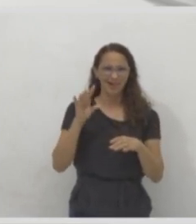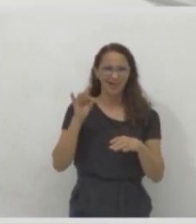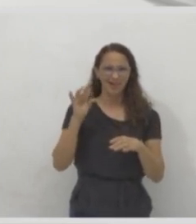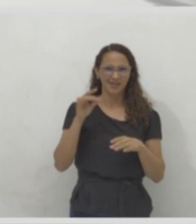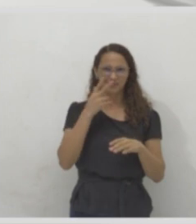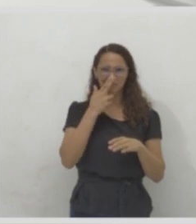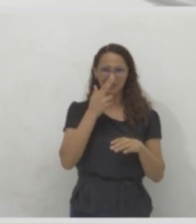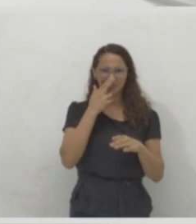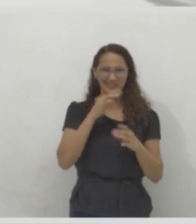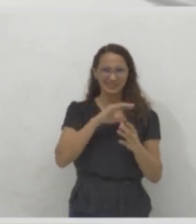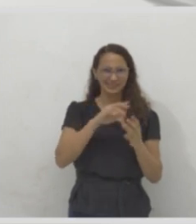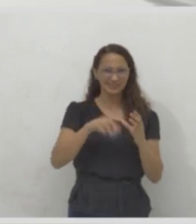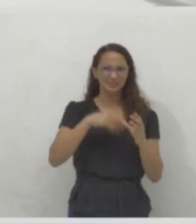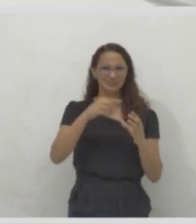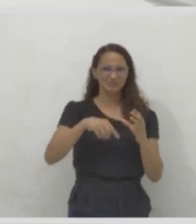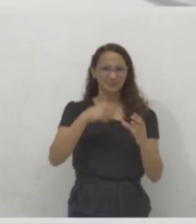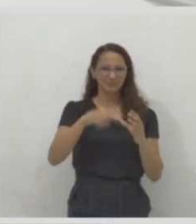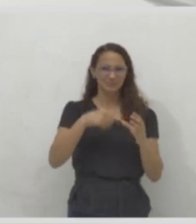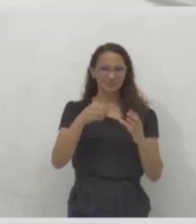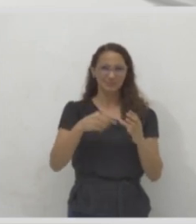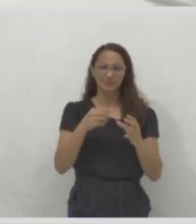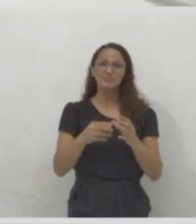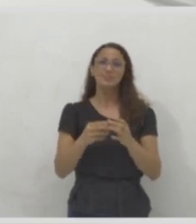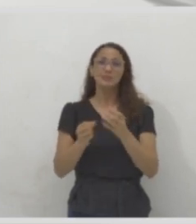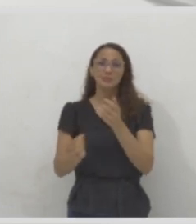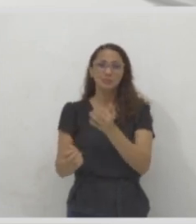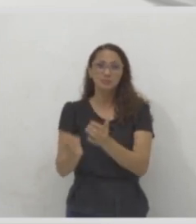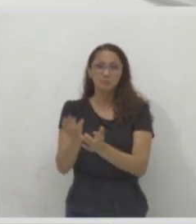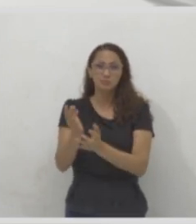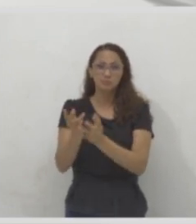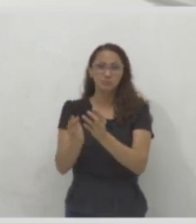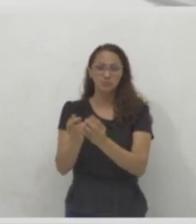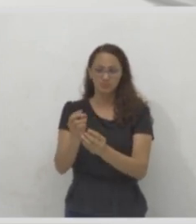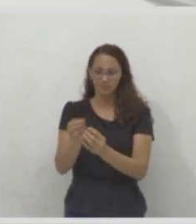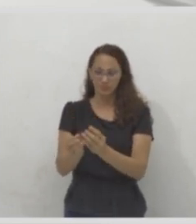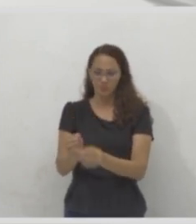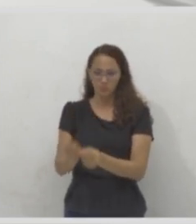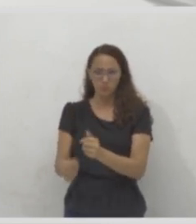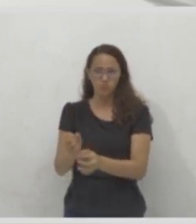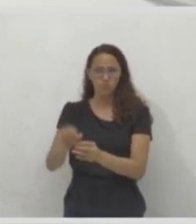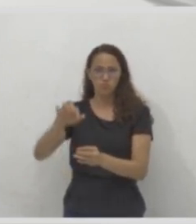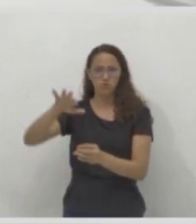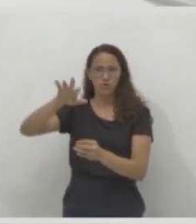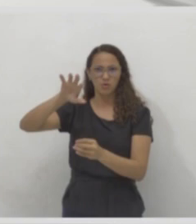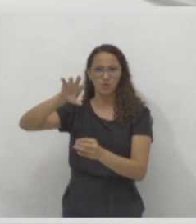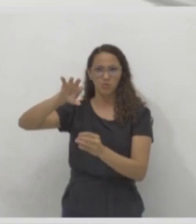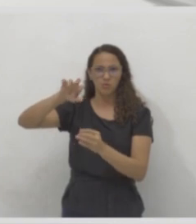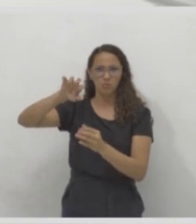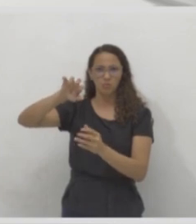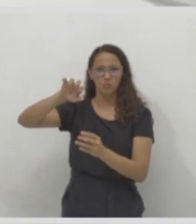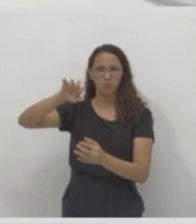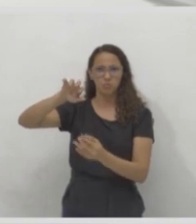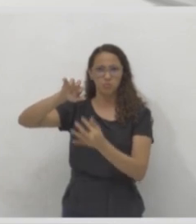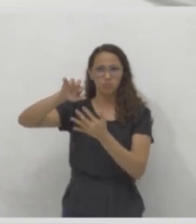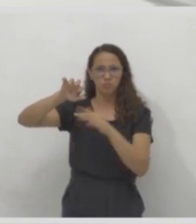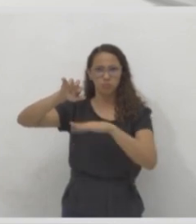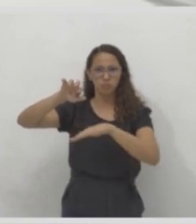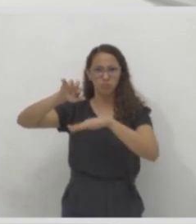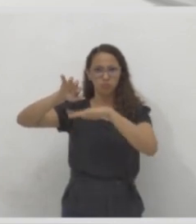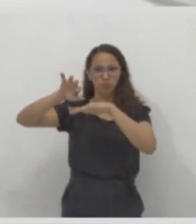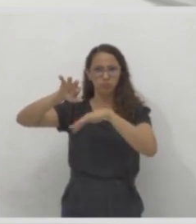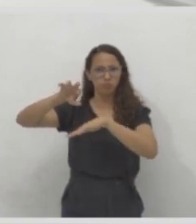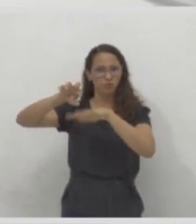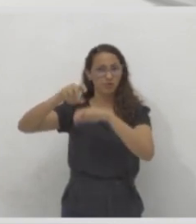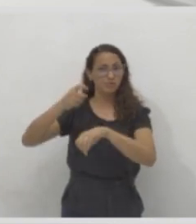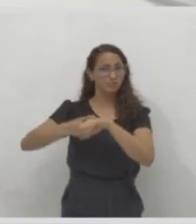de borracha e depois defuma. Tá? Defuma para que ela fique consistente. Tá? Antes dos